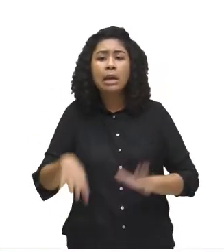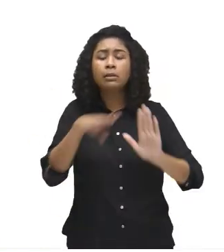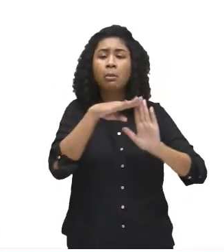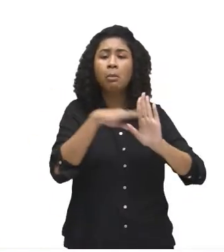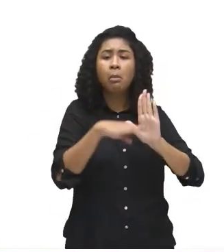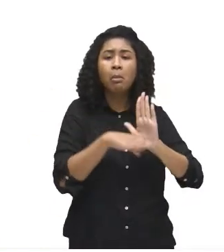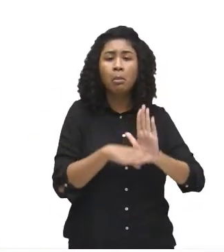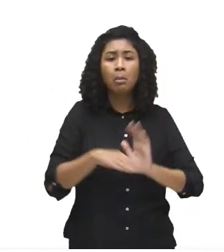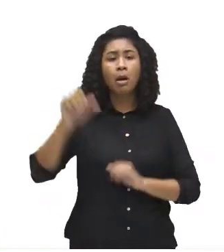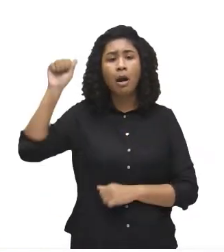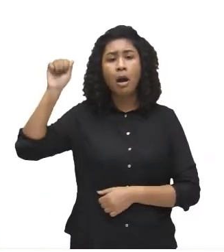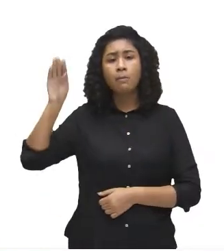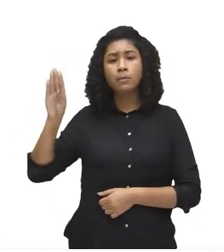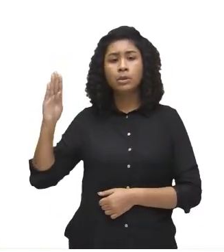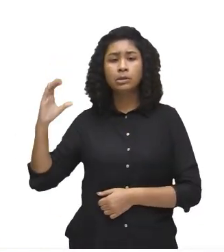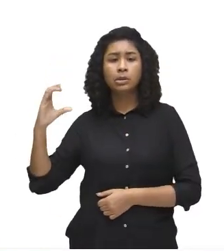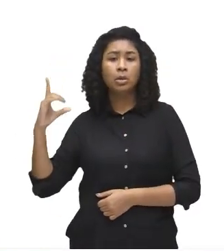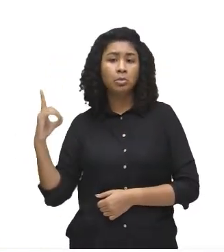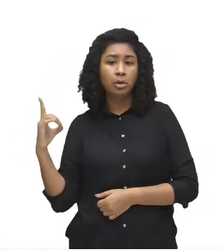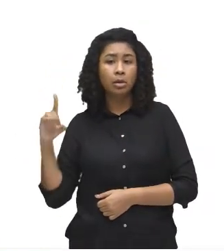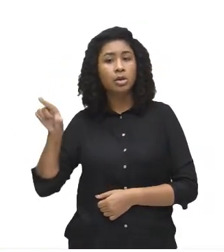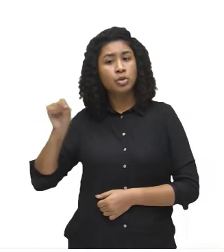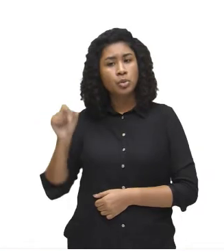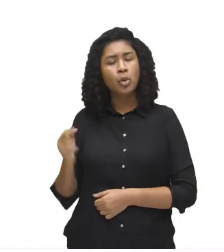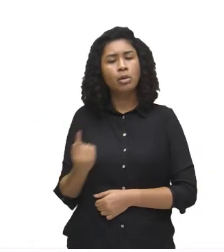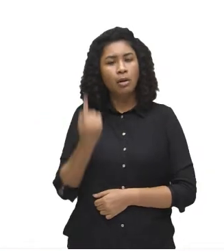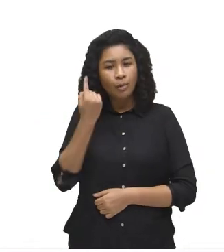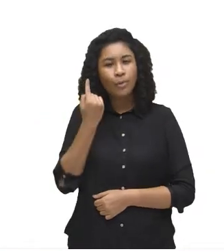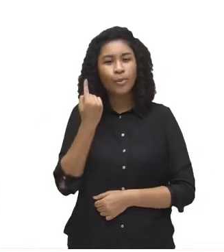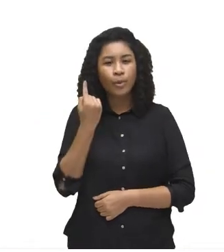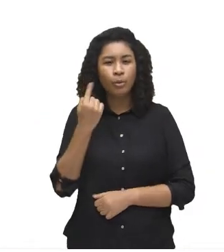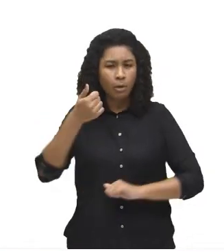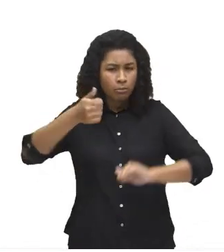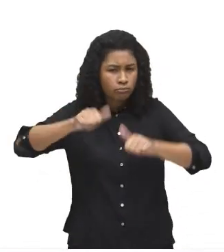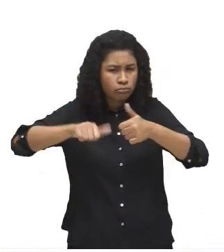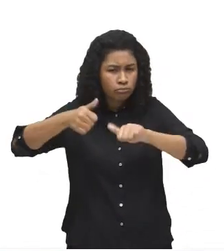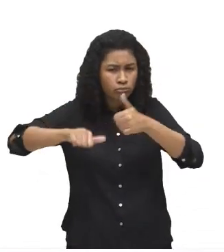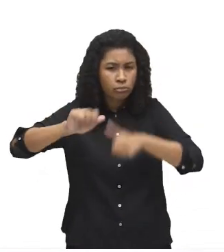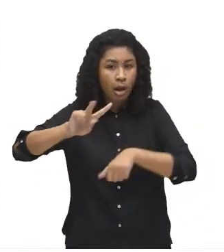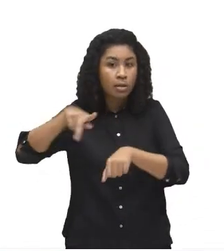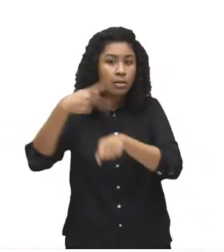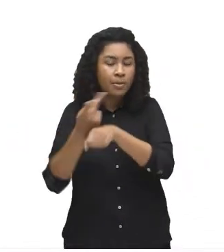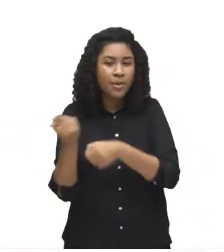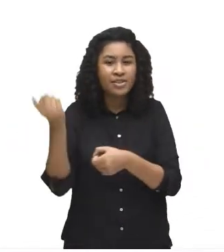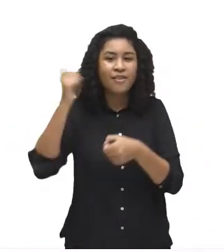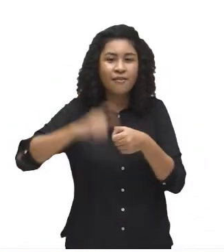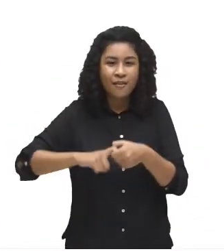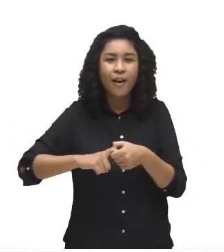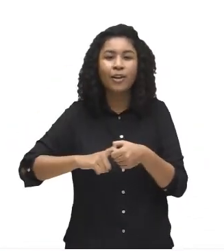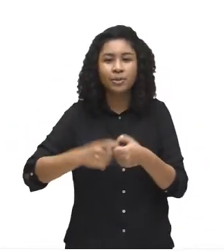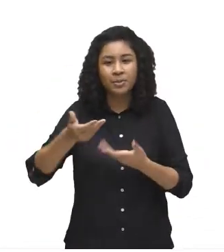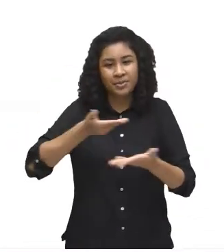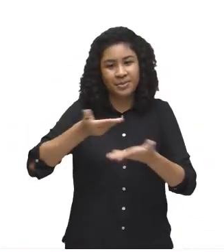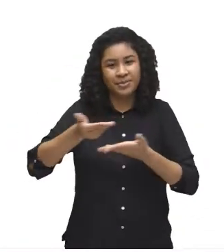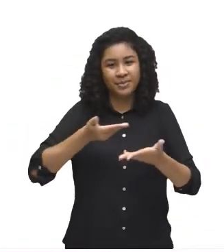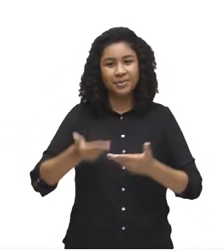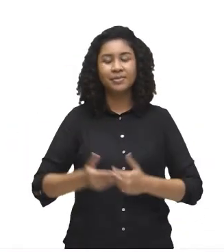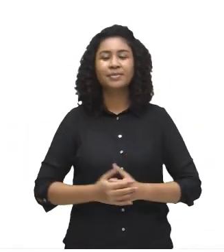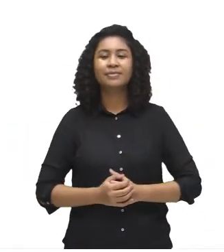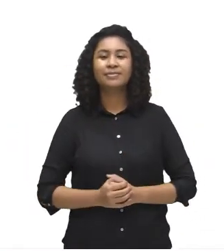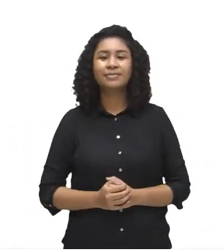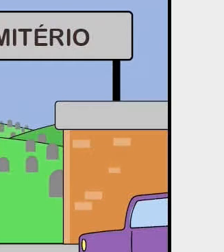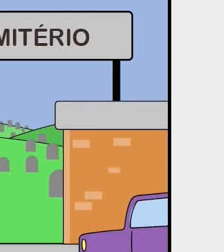ou é a linguagem rural, tá bom? Analisa aí, por favor, um pouquinho, e daqui a pouco nós voltamos para interagir.